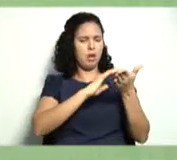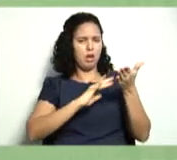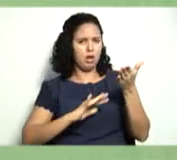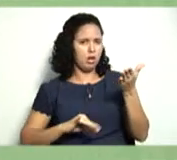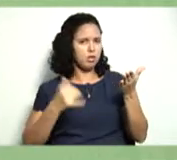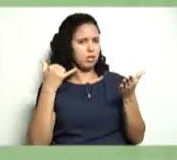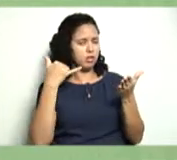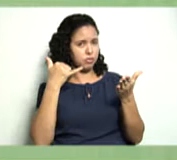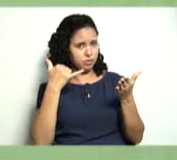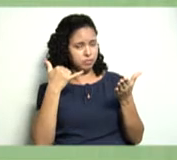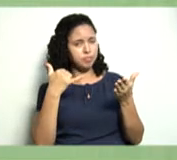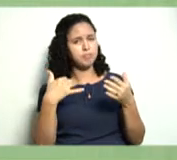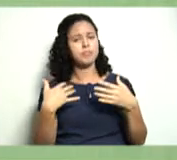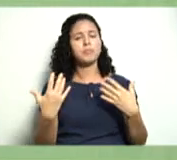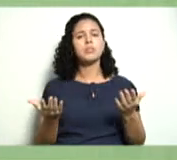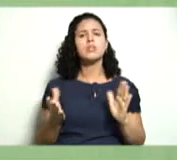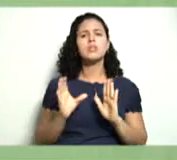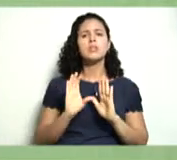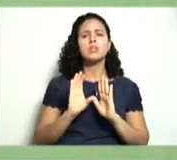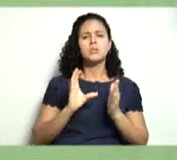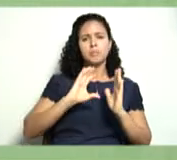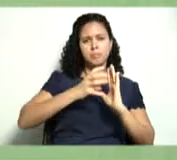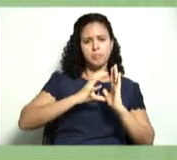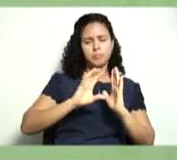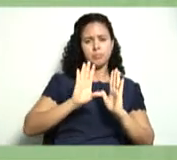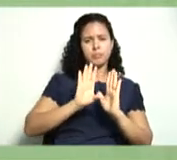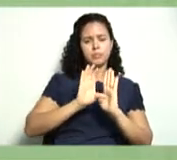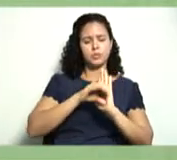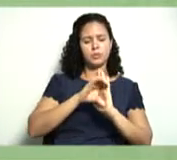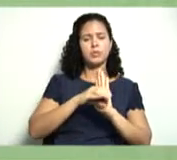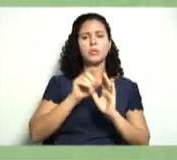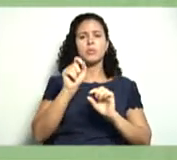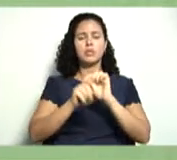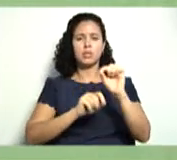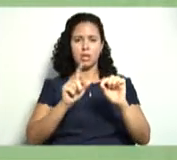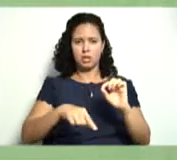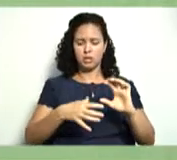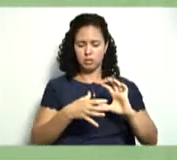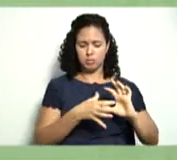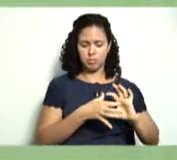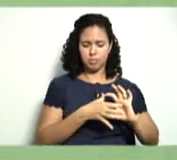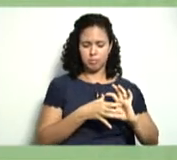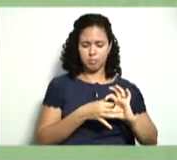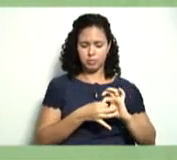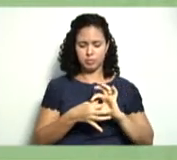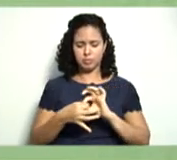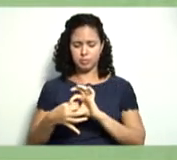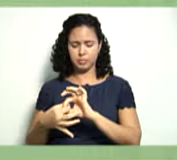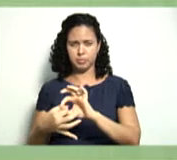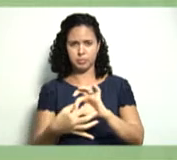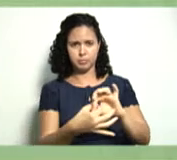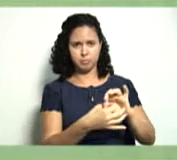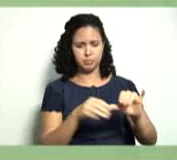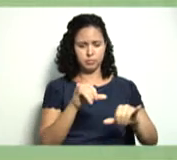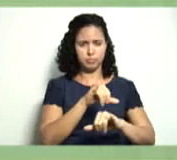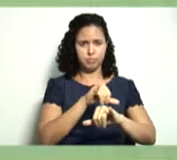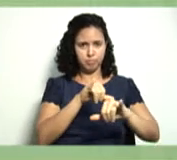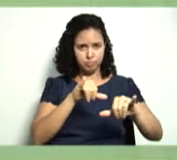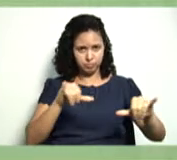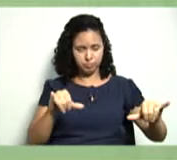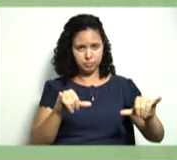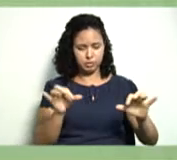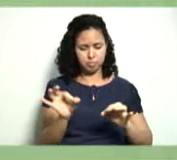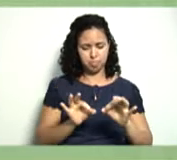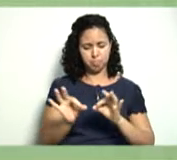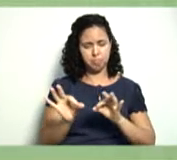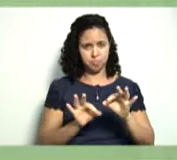dados que é uma coleção de dados interligados entre si e organizados para fornecer informações